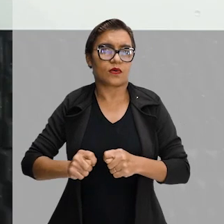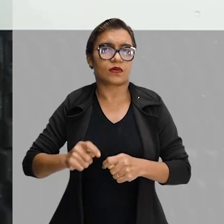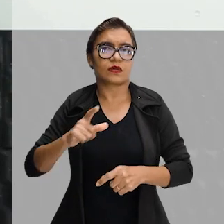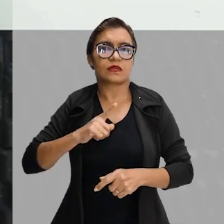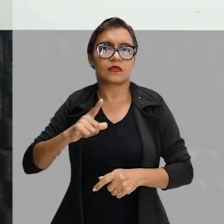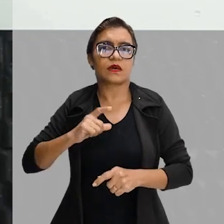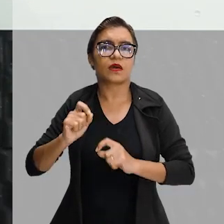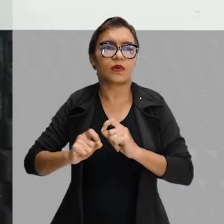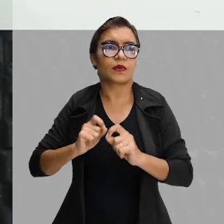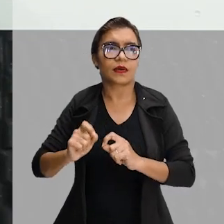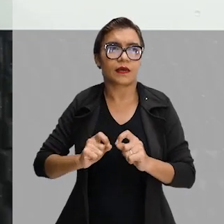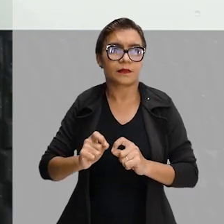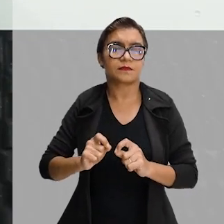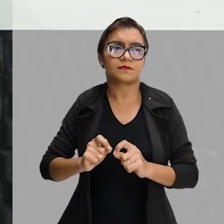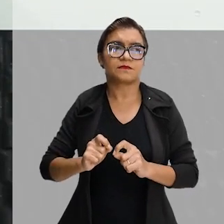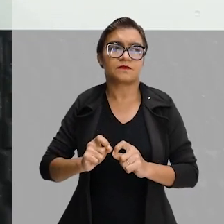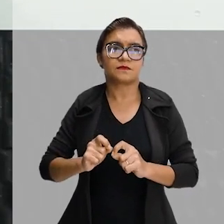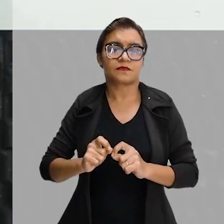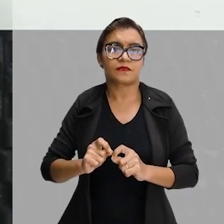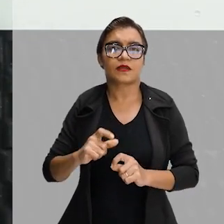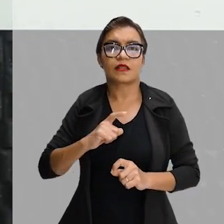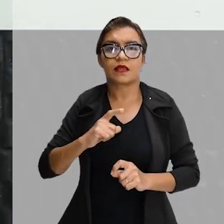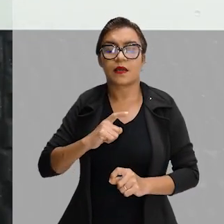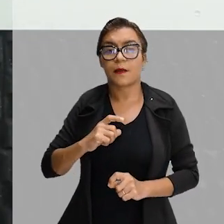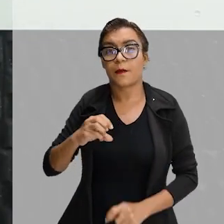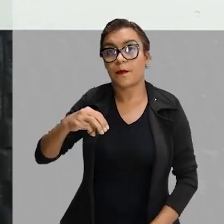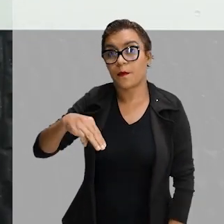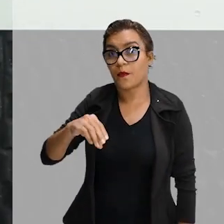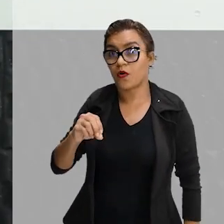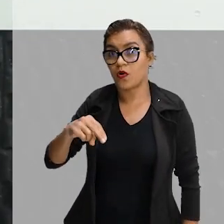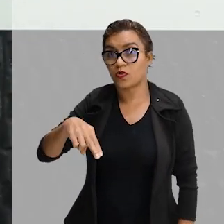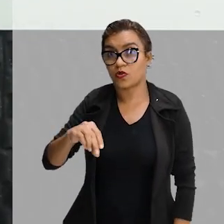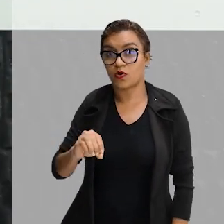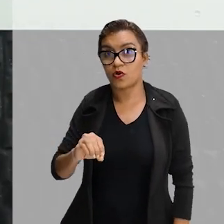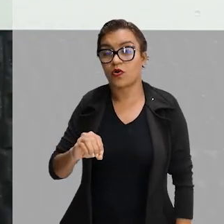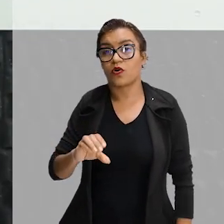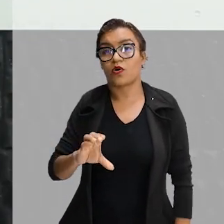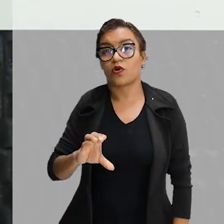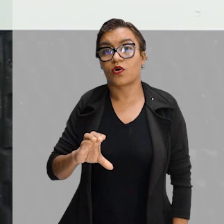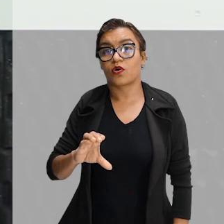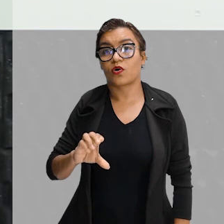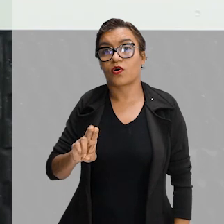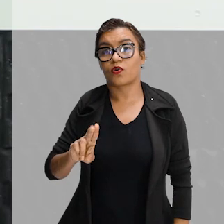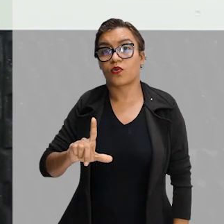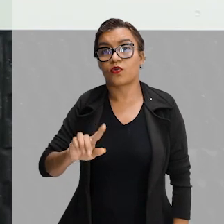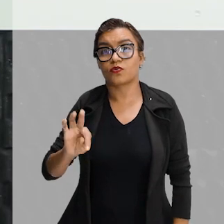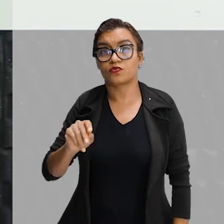de um regime chamado de monocultura. Então, eu vou destacar aqui, ó,